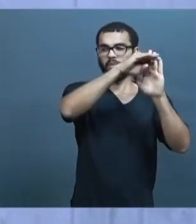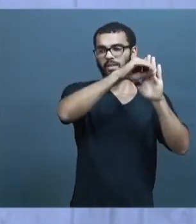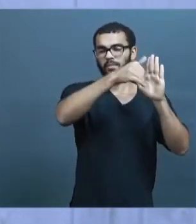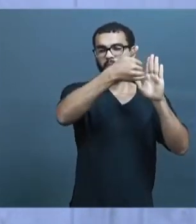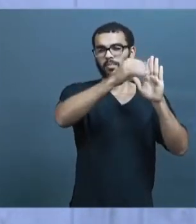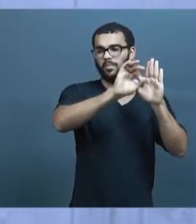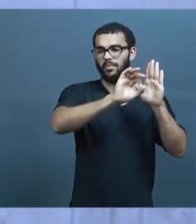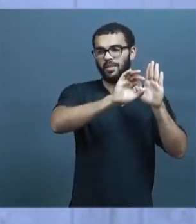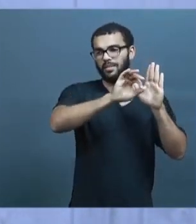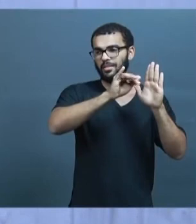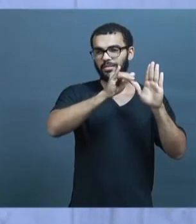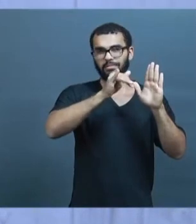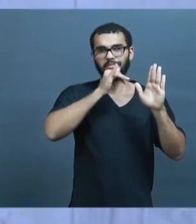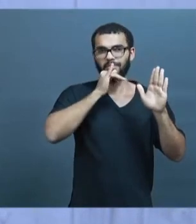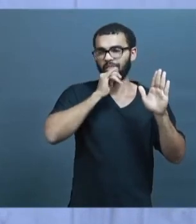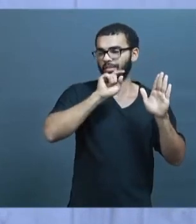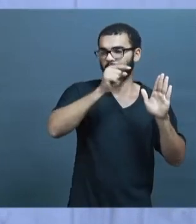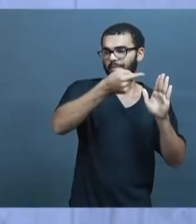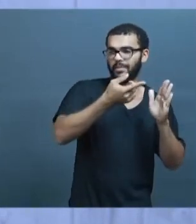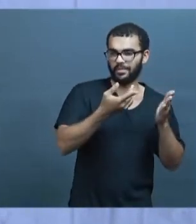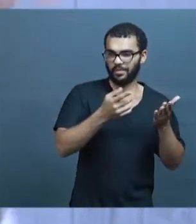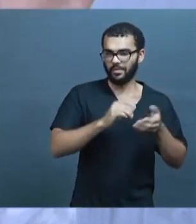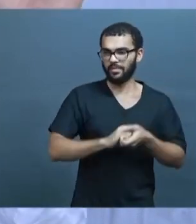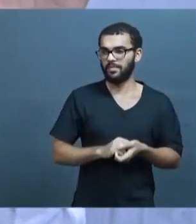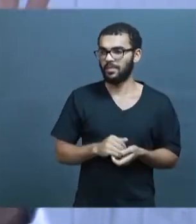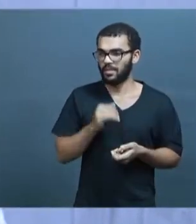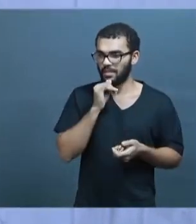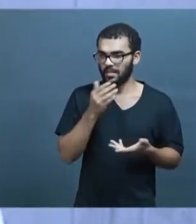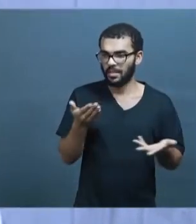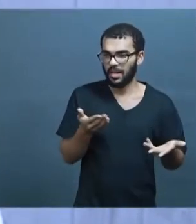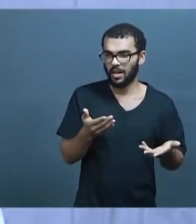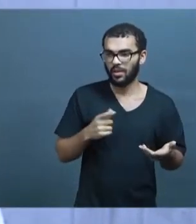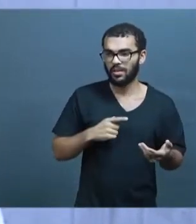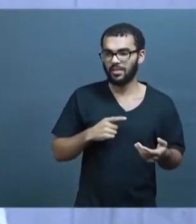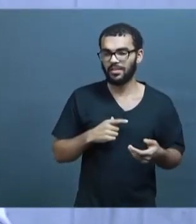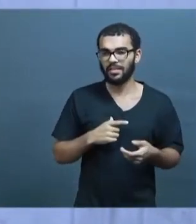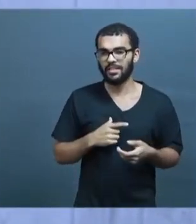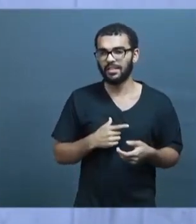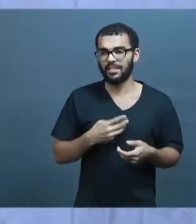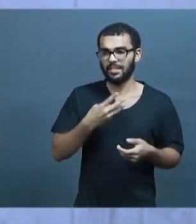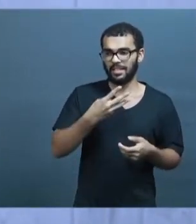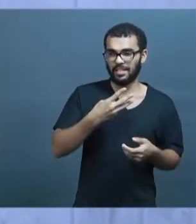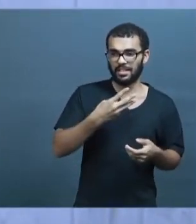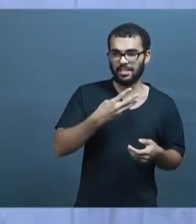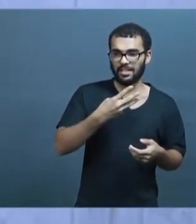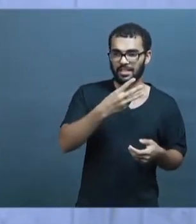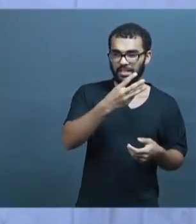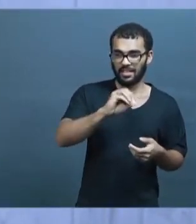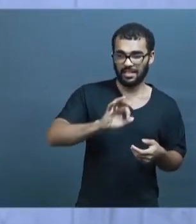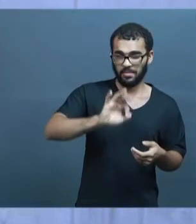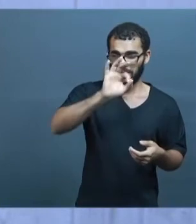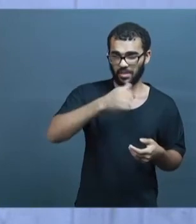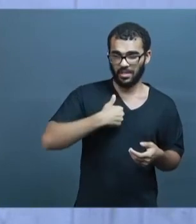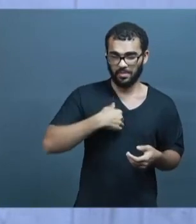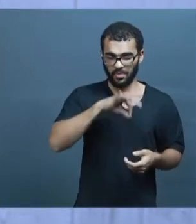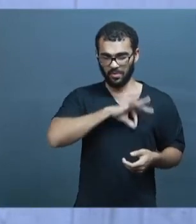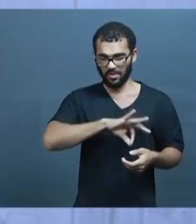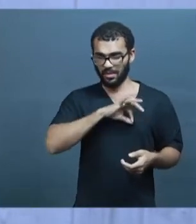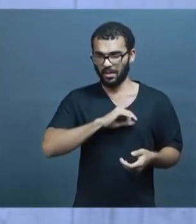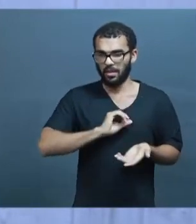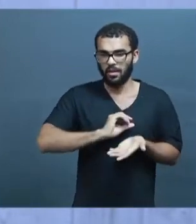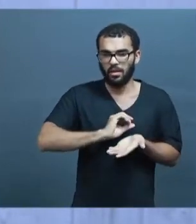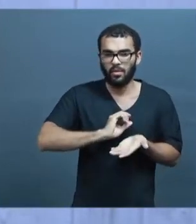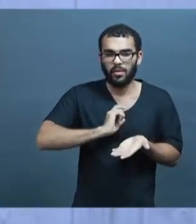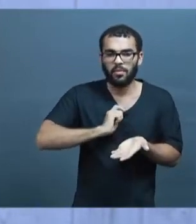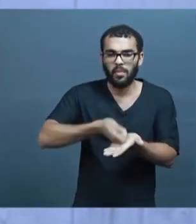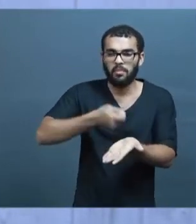Nossa, mas agora quer dizer que eu vou chegar e vou perder, né, uma terça parte de tudo que eu ganho. Não, não é bem assim. Não é bem assim, não é?